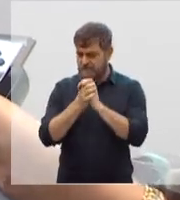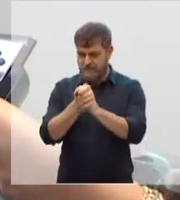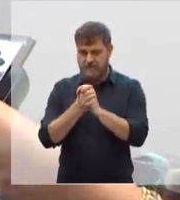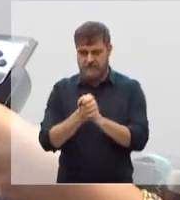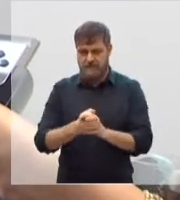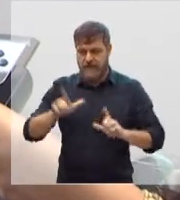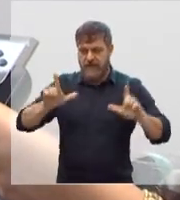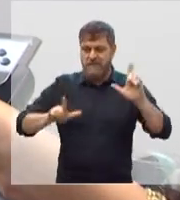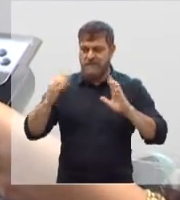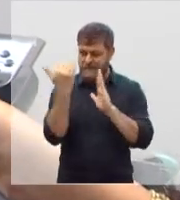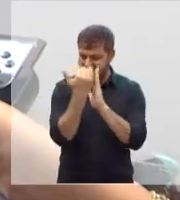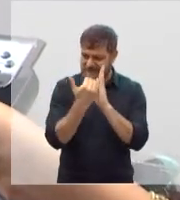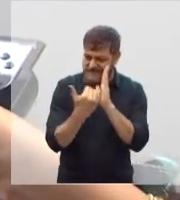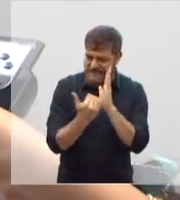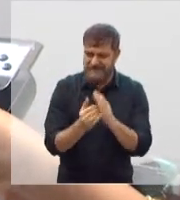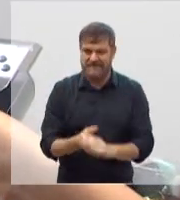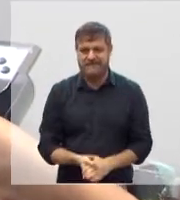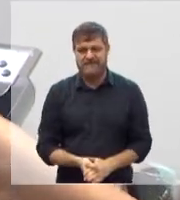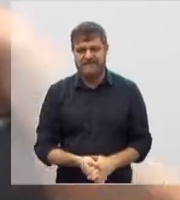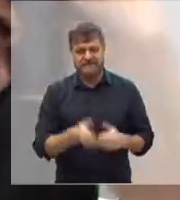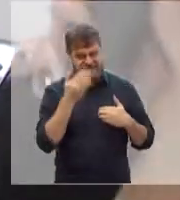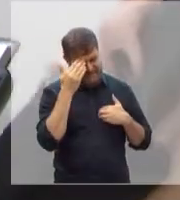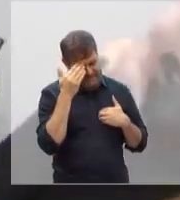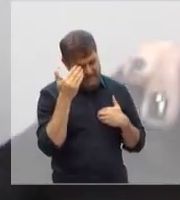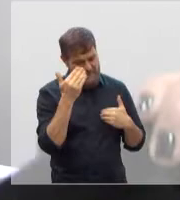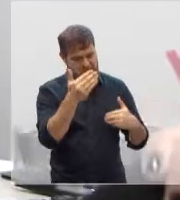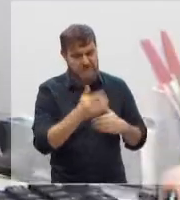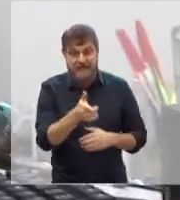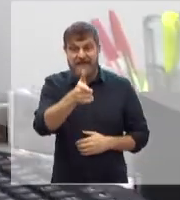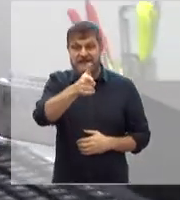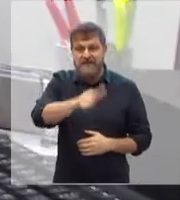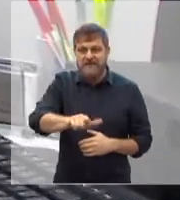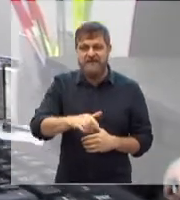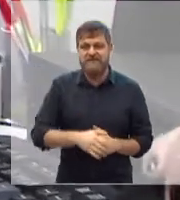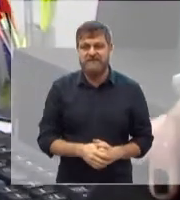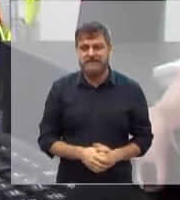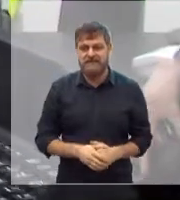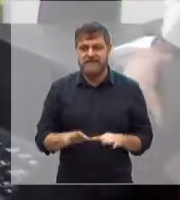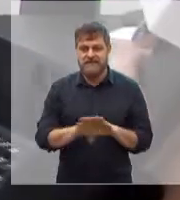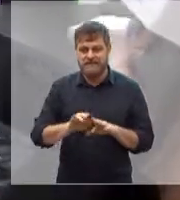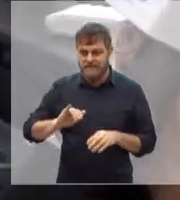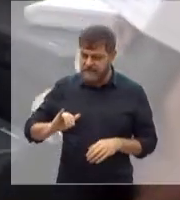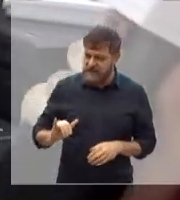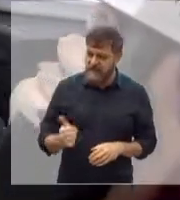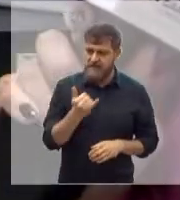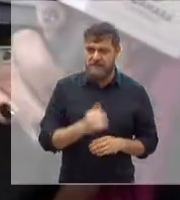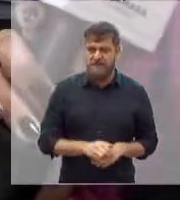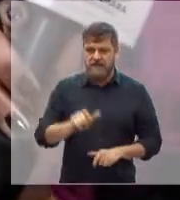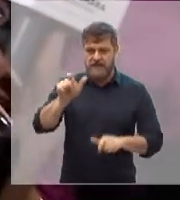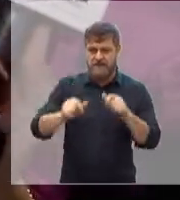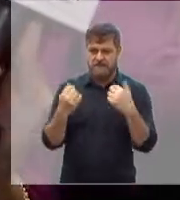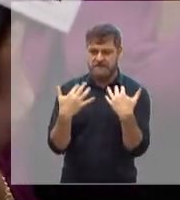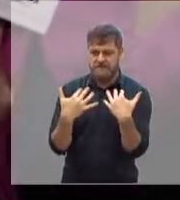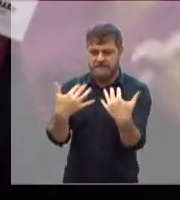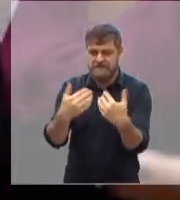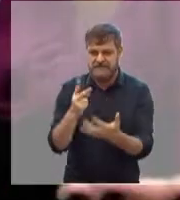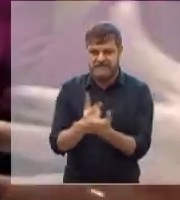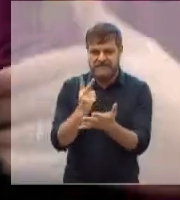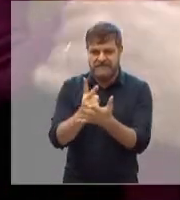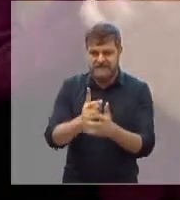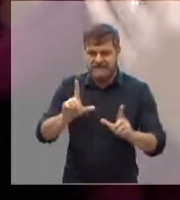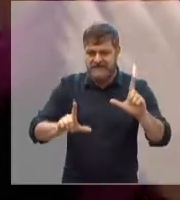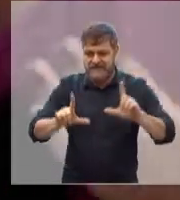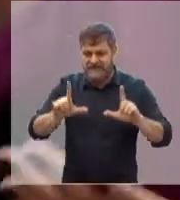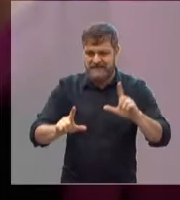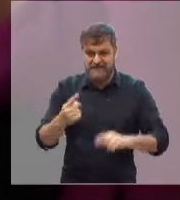florescente. Parabéns para o programa Em Pauta. Vereador, muito obrigada mais uma vez. Eu também aproveito para agradecer você de casa que